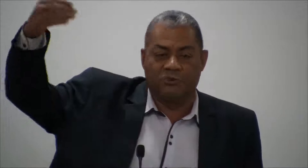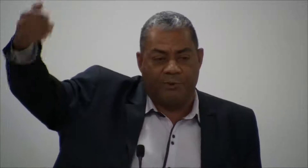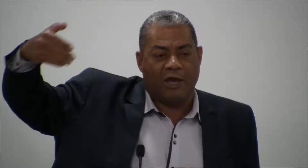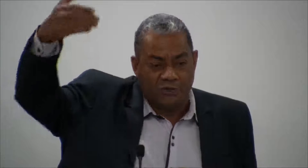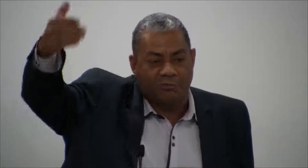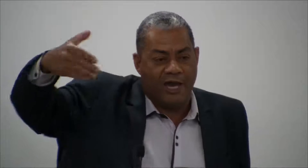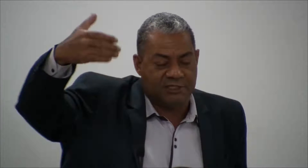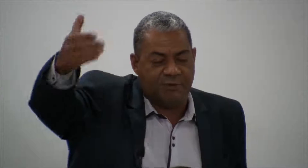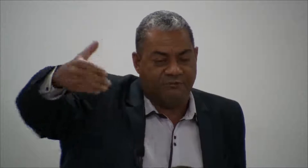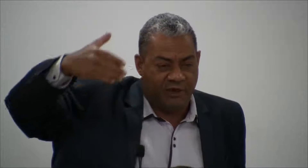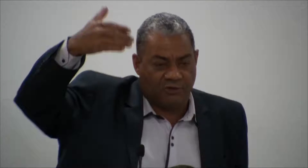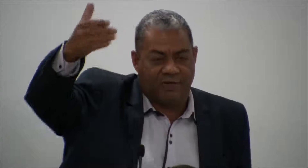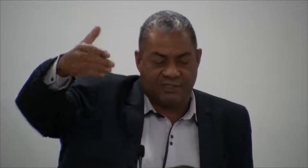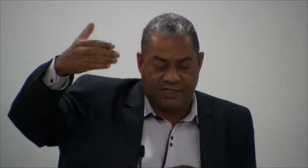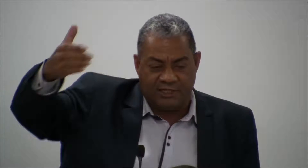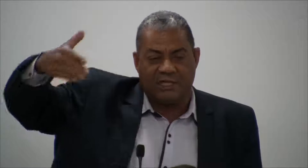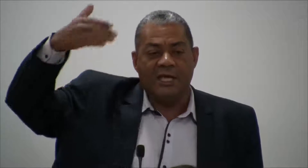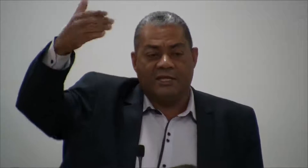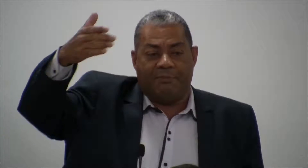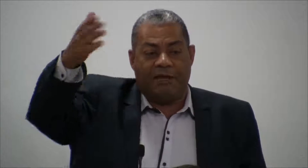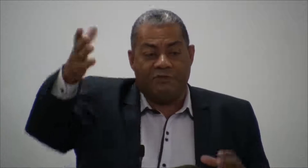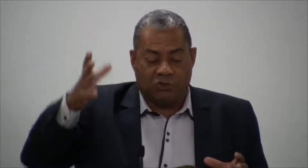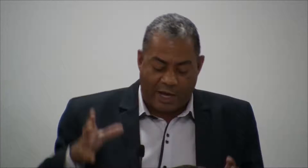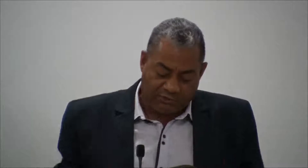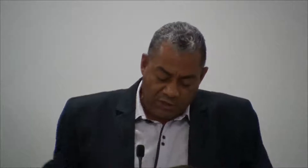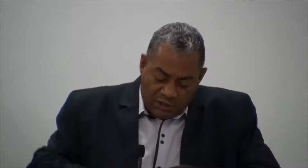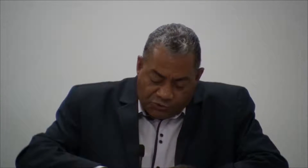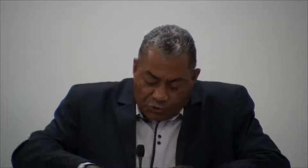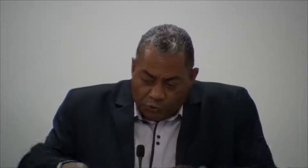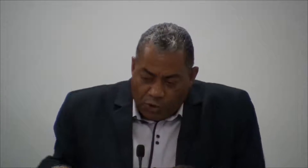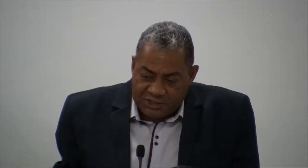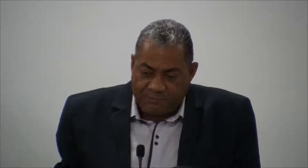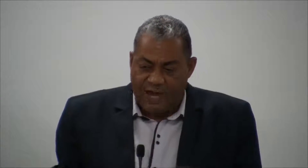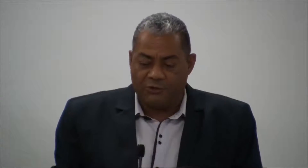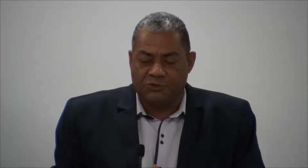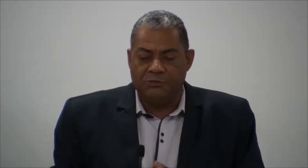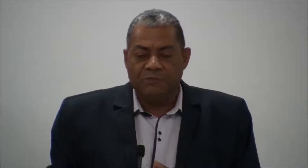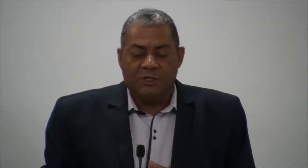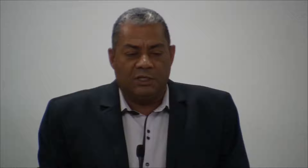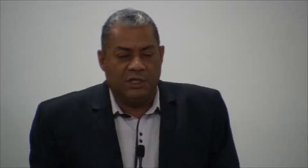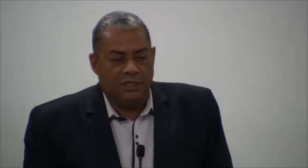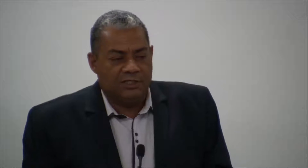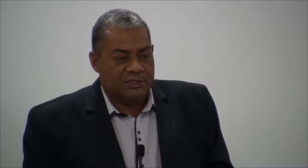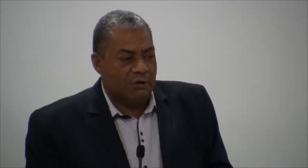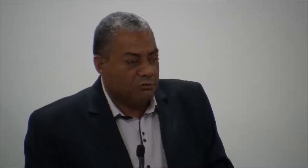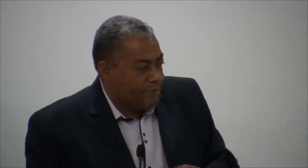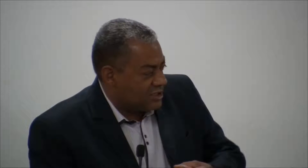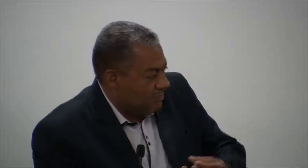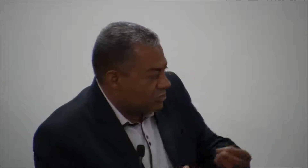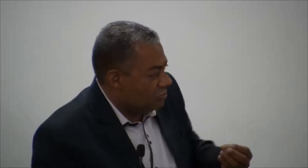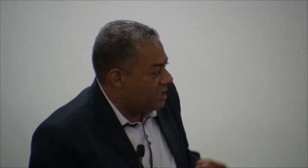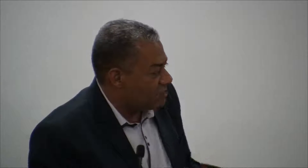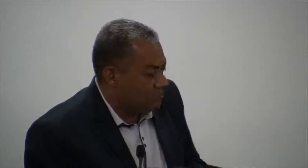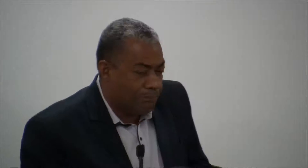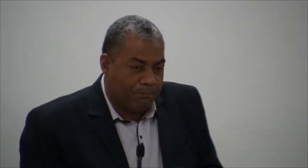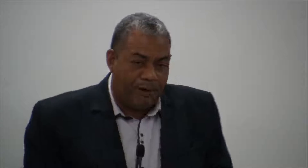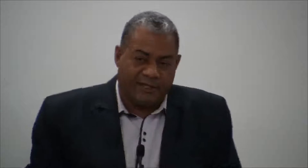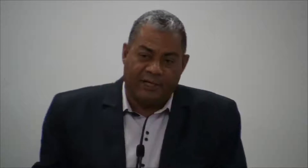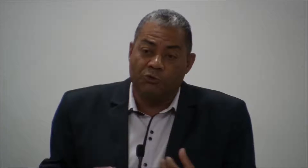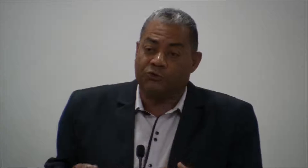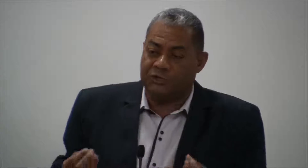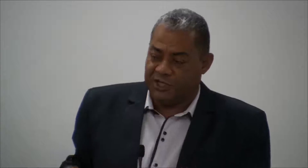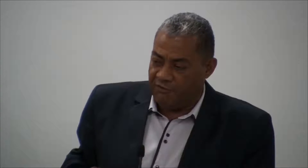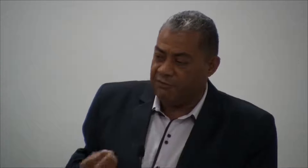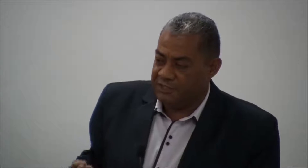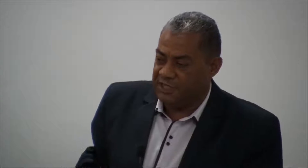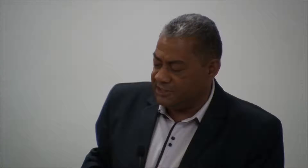terreno nos bairros mais periféricos, mais distantes, tabela 24. Então, são 2 bairros que estão praticamente no mesmo